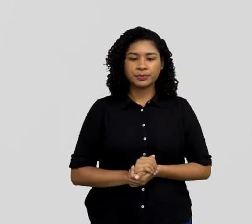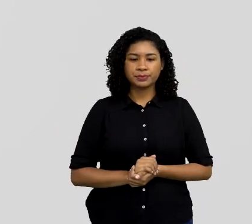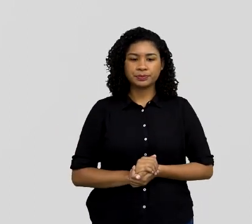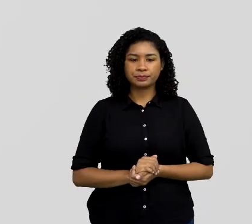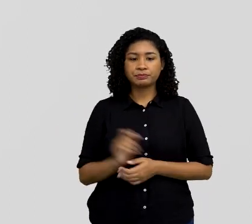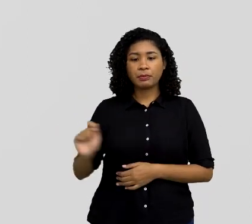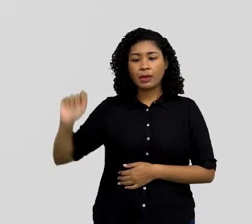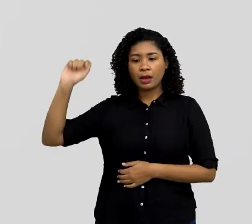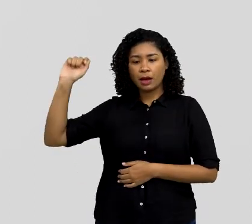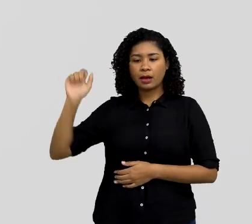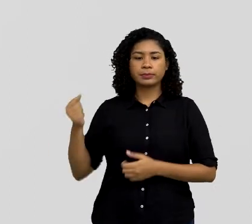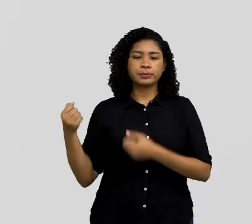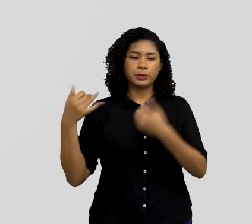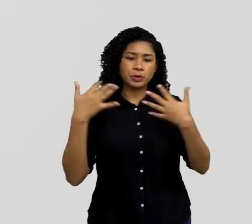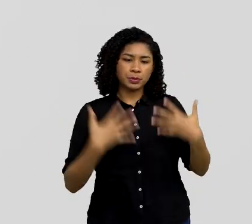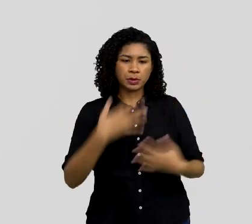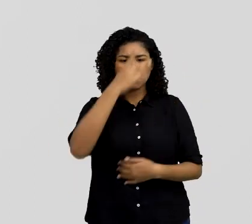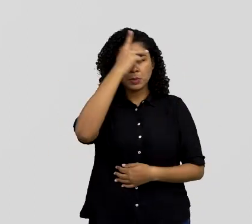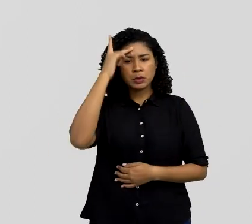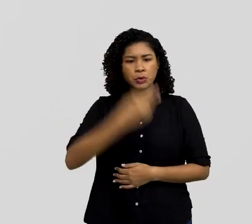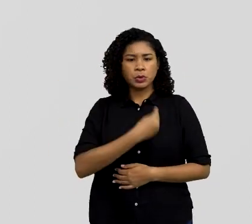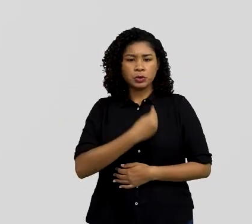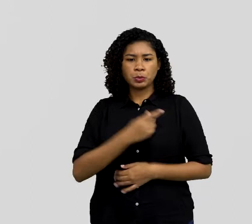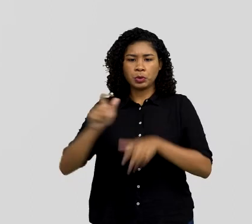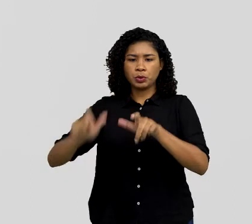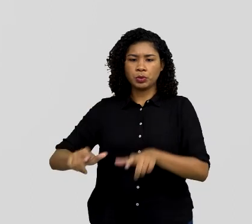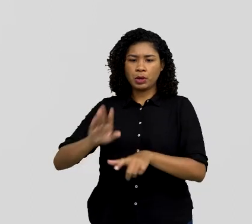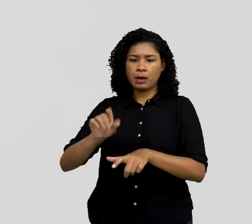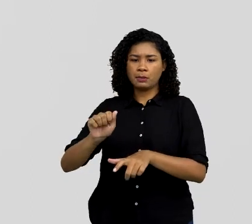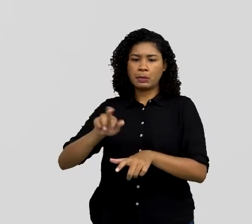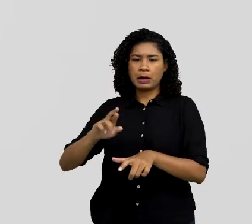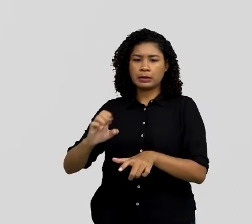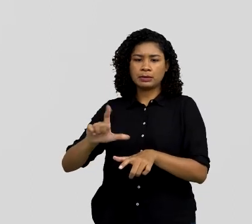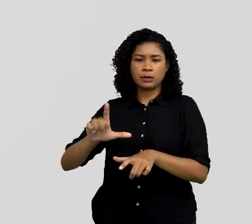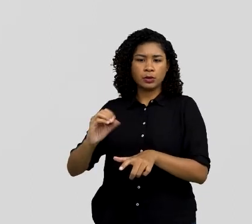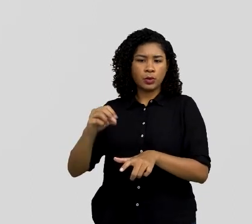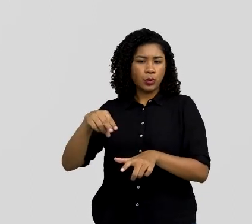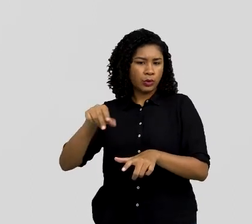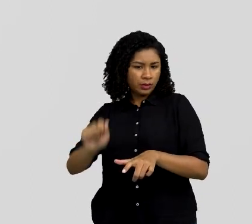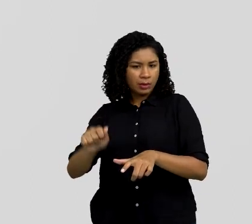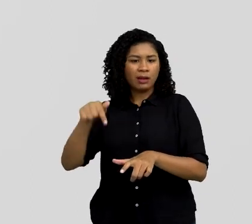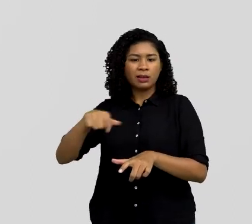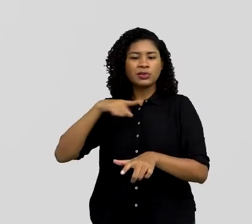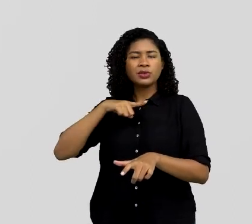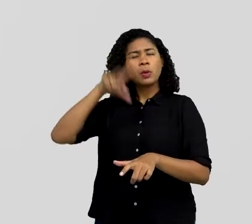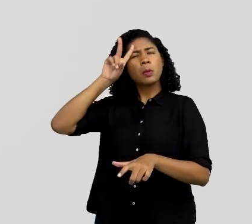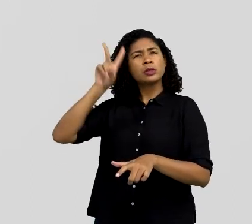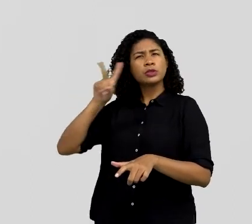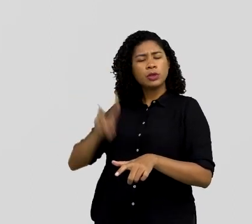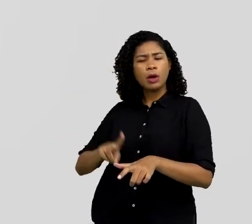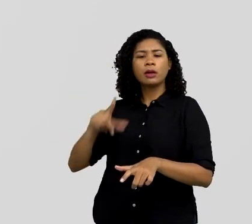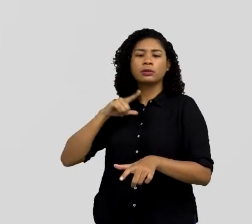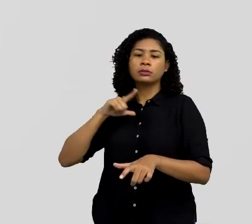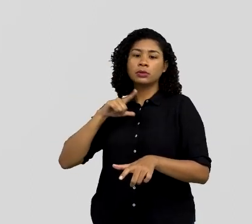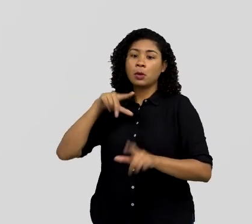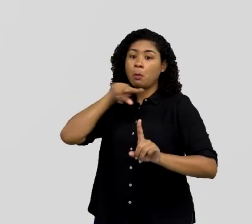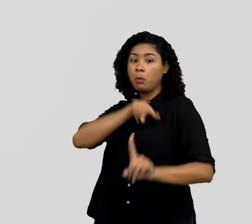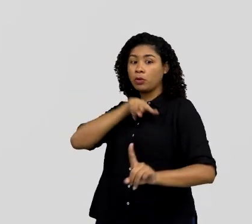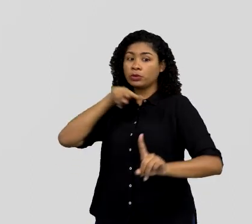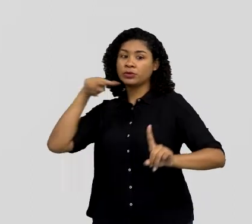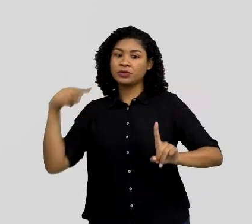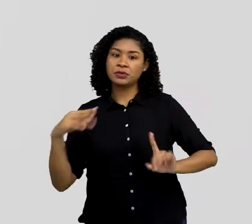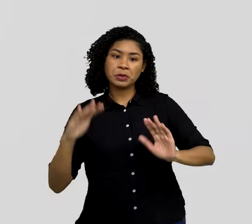A letra A está dizendo que os moradores de Barcelona, devido à riqueza da sua história, têm uma visão mais aprimorada da sua realidade. Outra